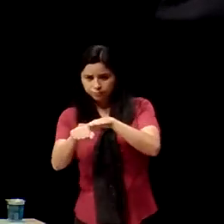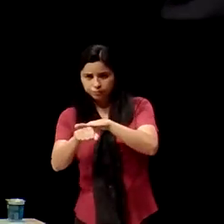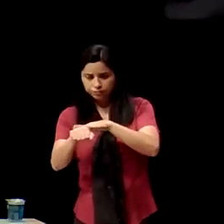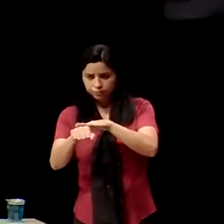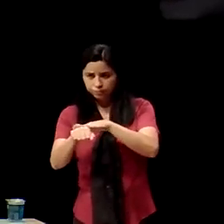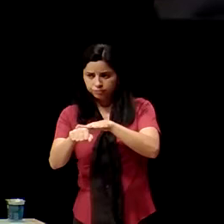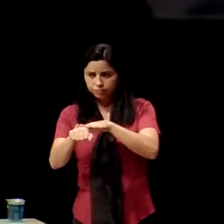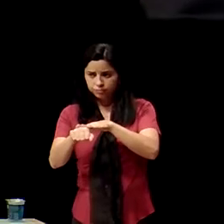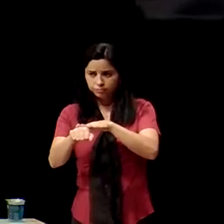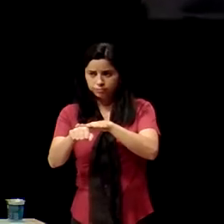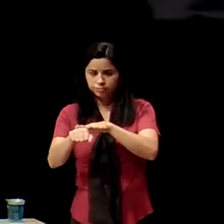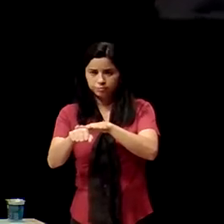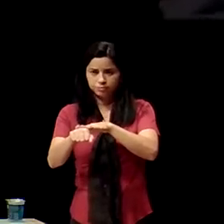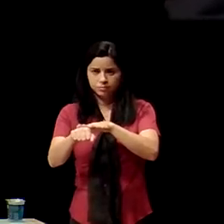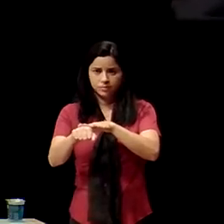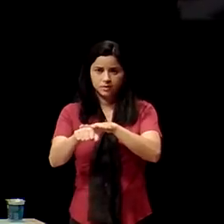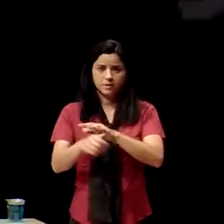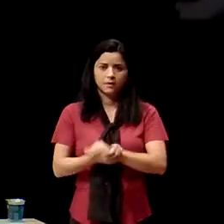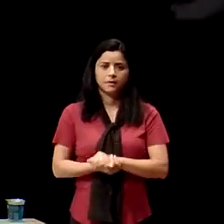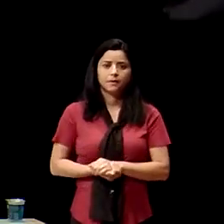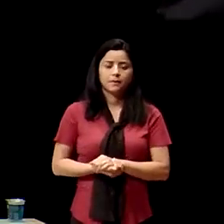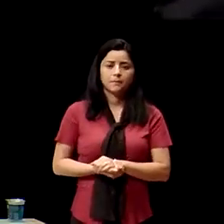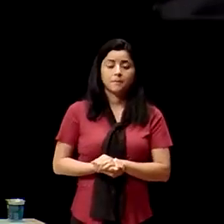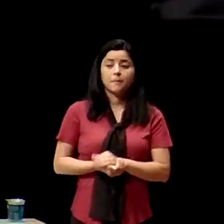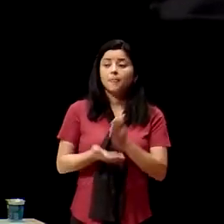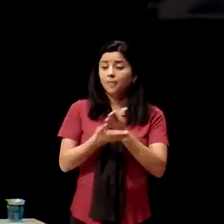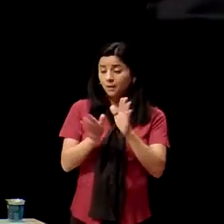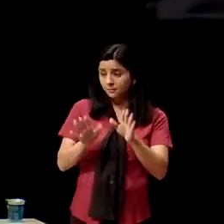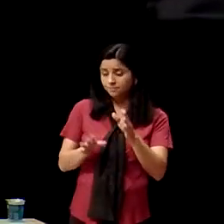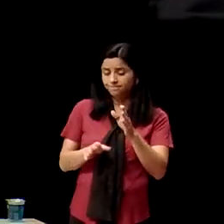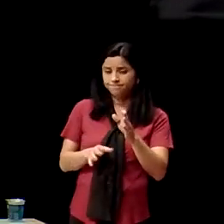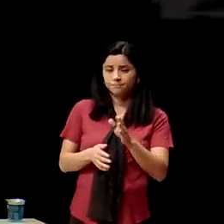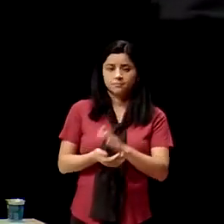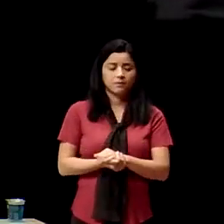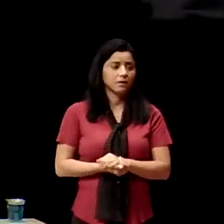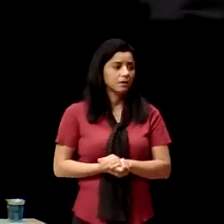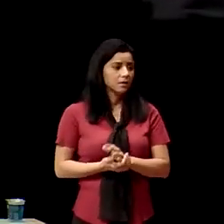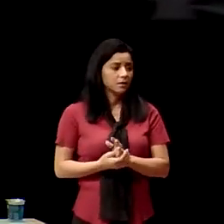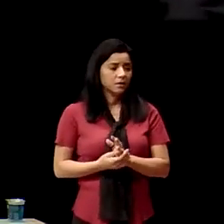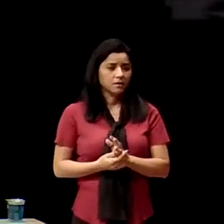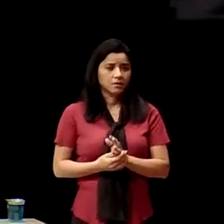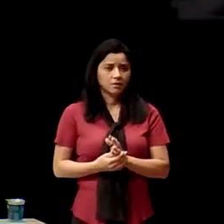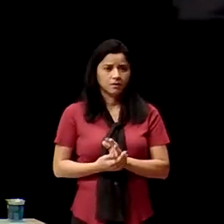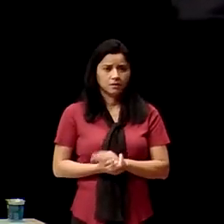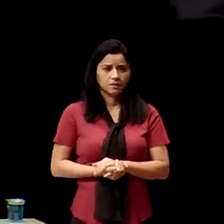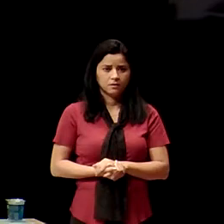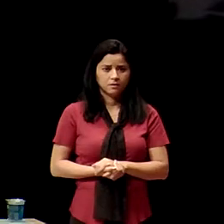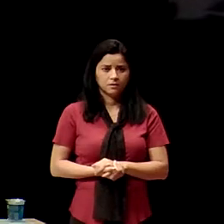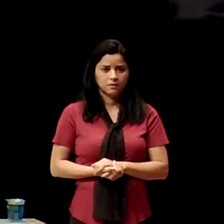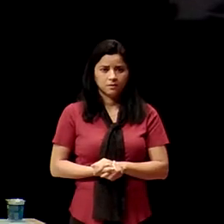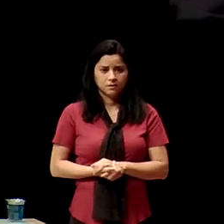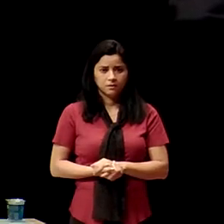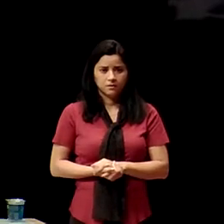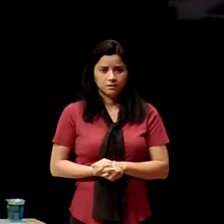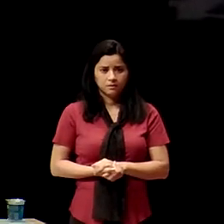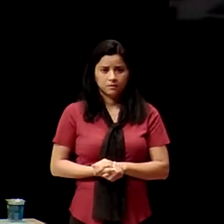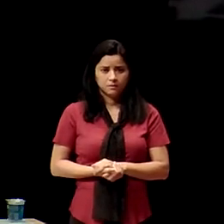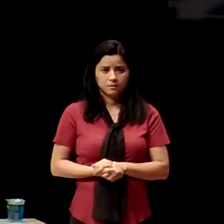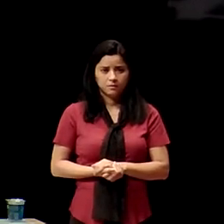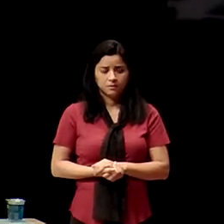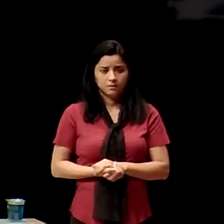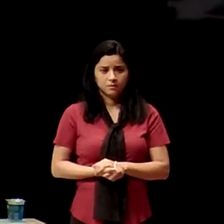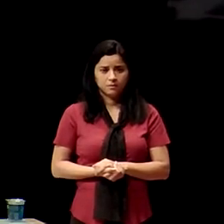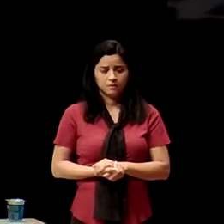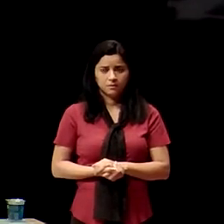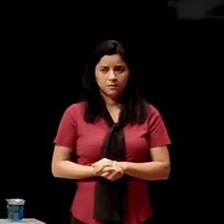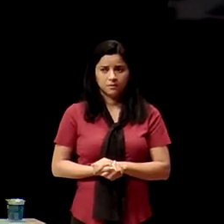comentários. So concluding. Então, concluindo, there are good reasons to consider